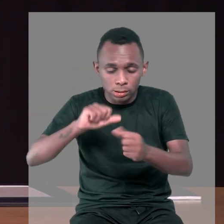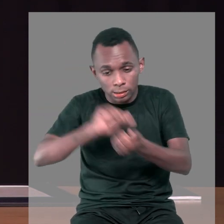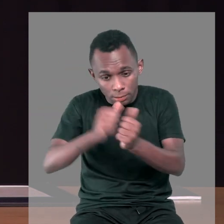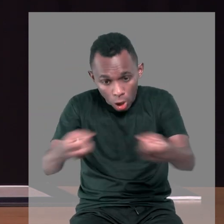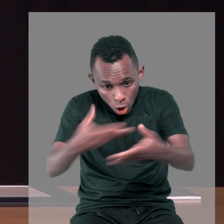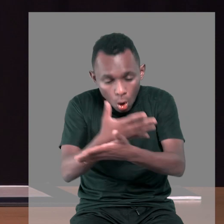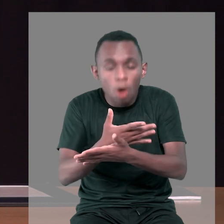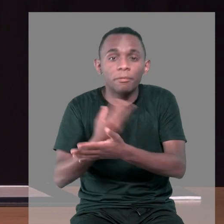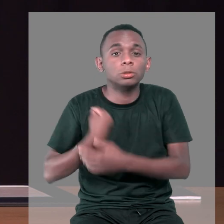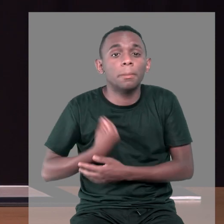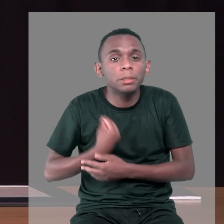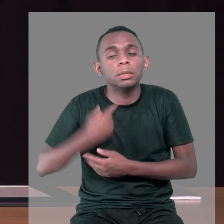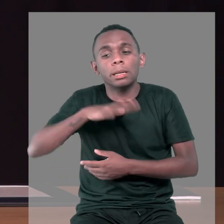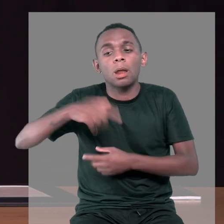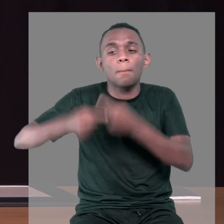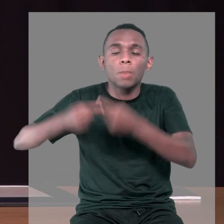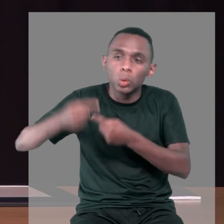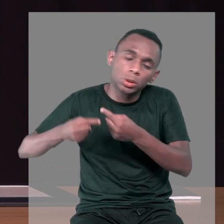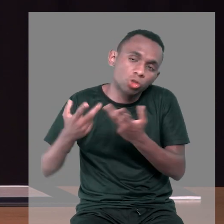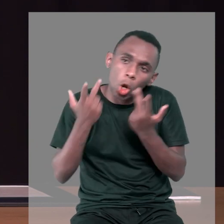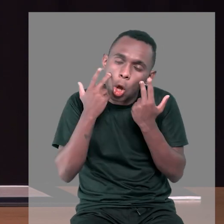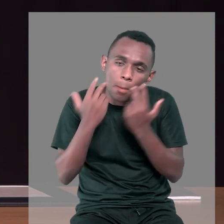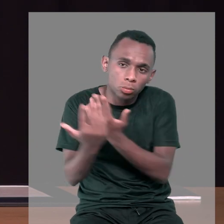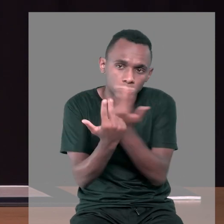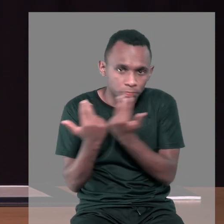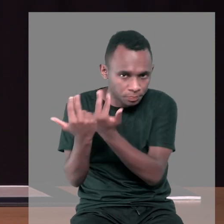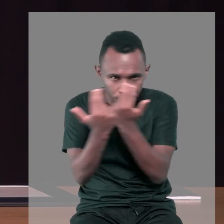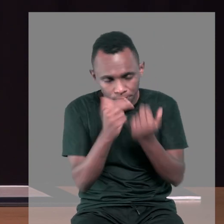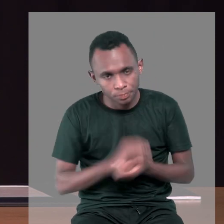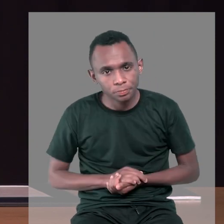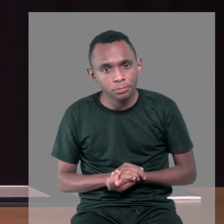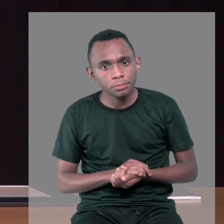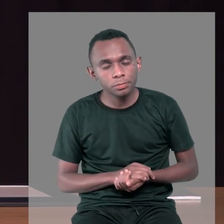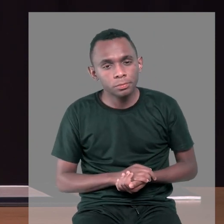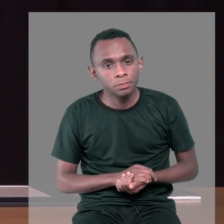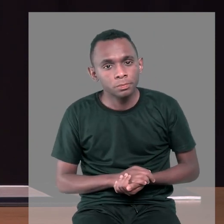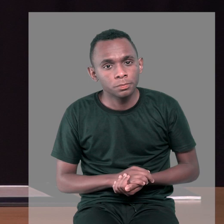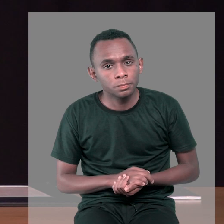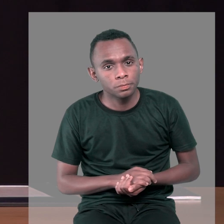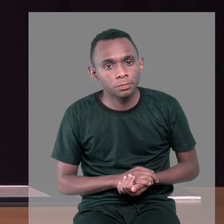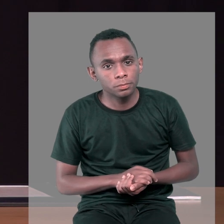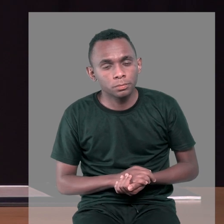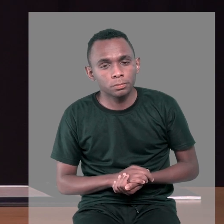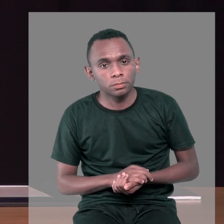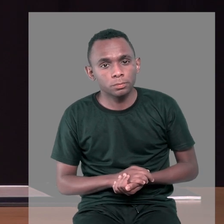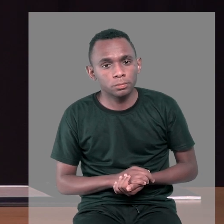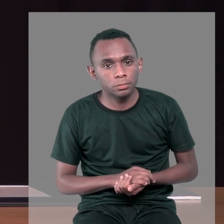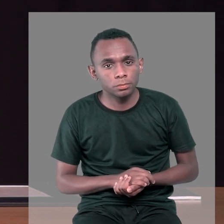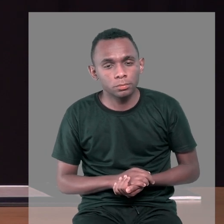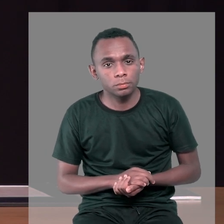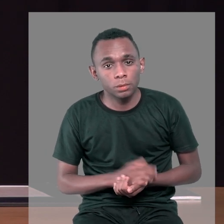democracia moderna. Quando eu falo da democracia moderna, eu me refiro à democracia como nós vamos conhecê-la a partir do